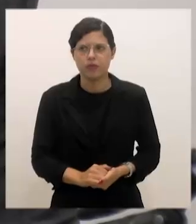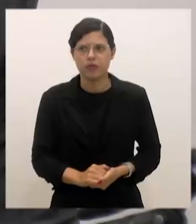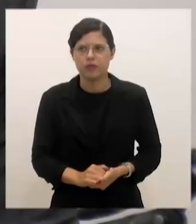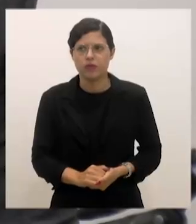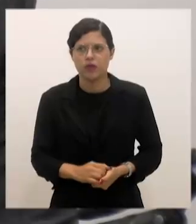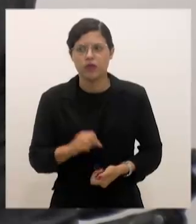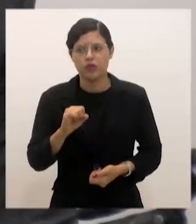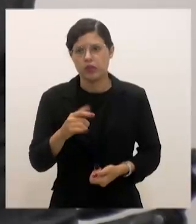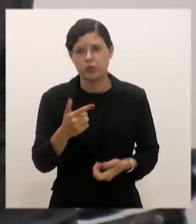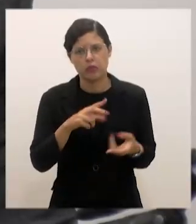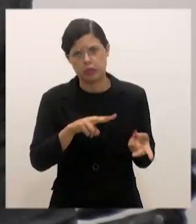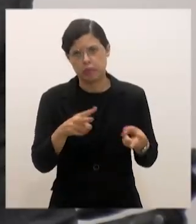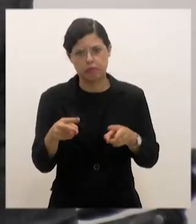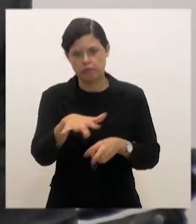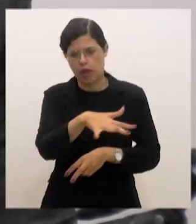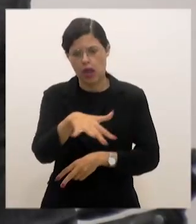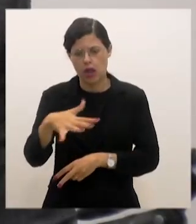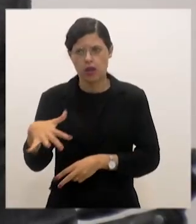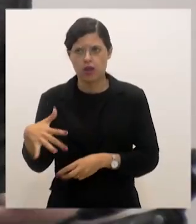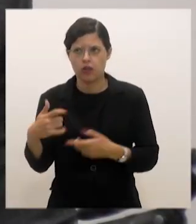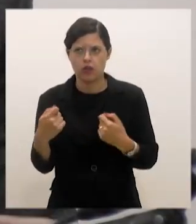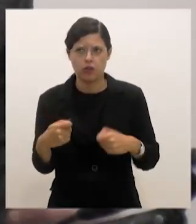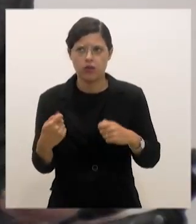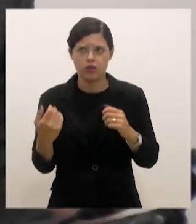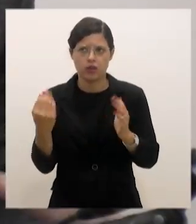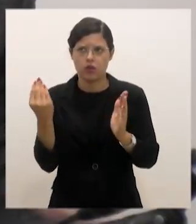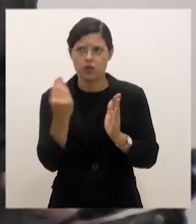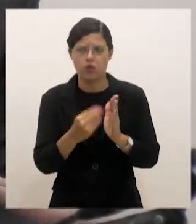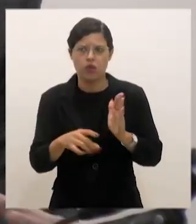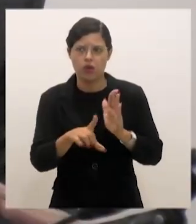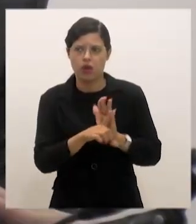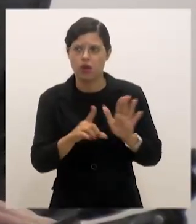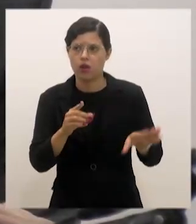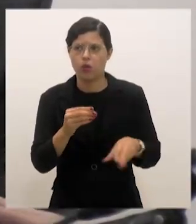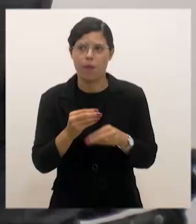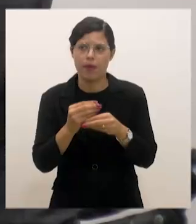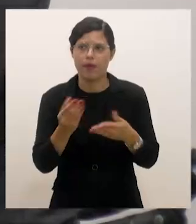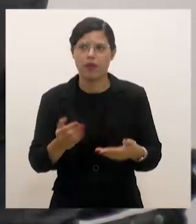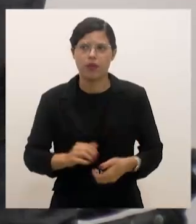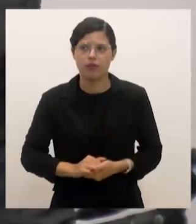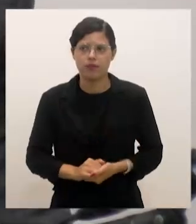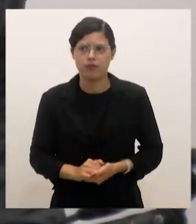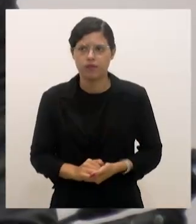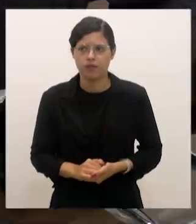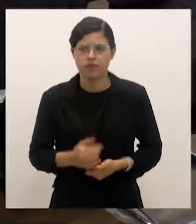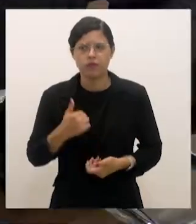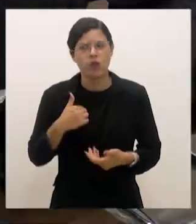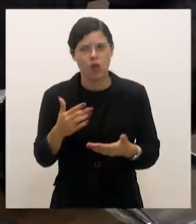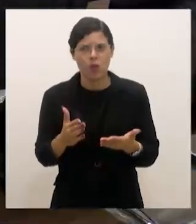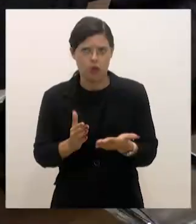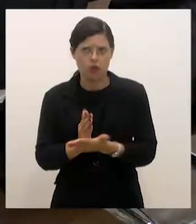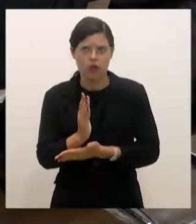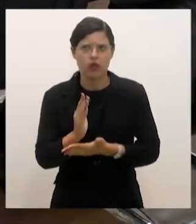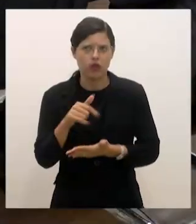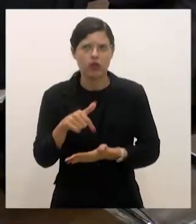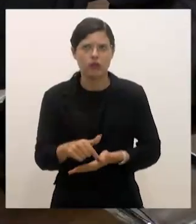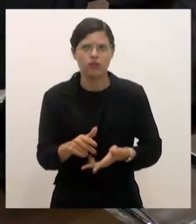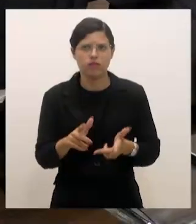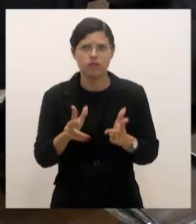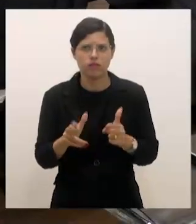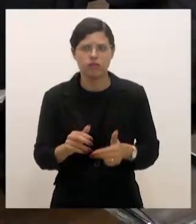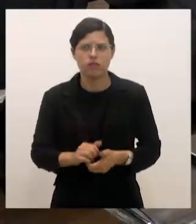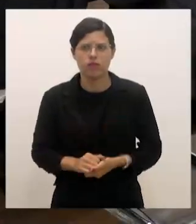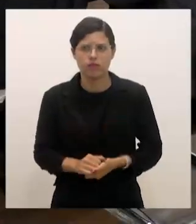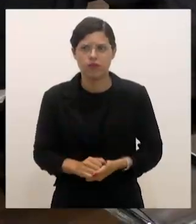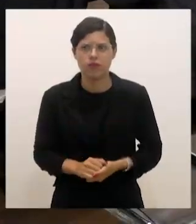transferência territorial, acho que não precisa incluir o dispositivo da lei complementar. Eu aprovaria da forma que está. Porque, exatamente.